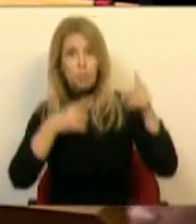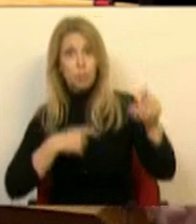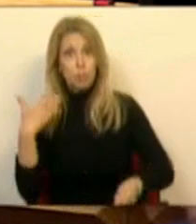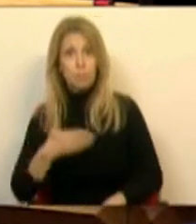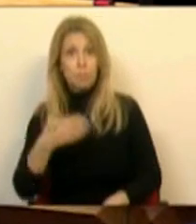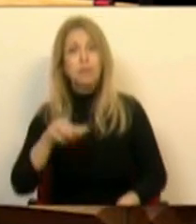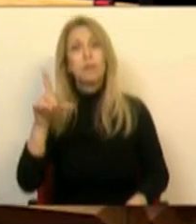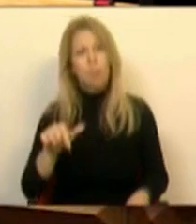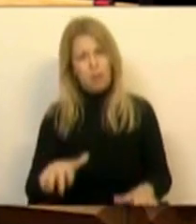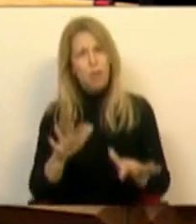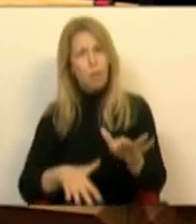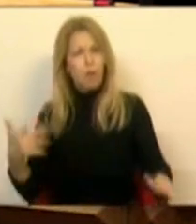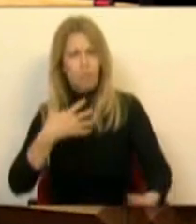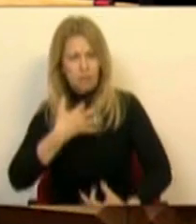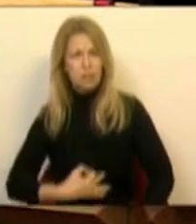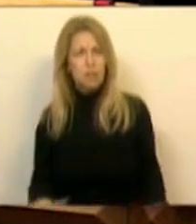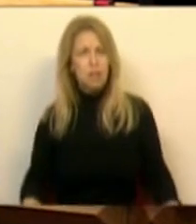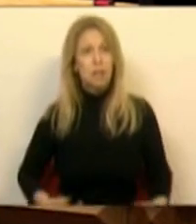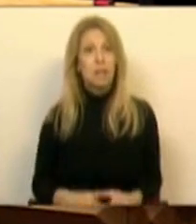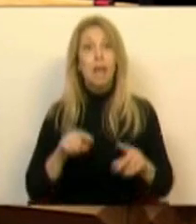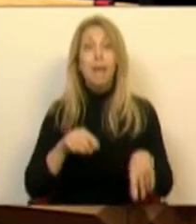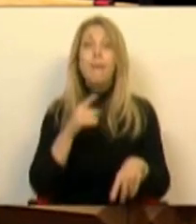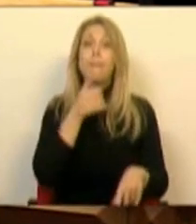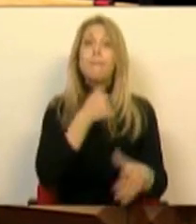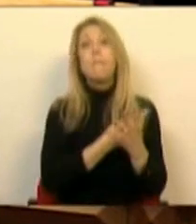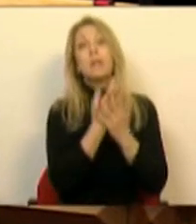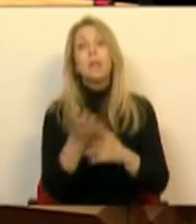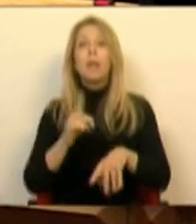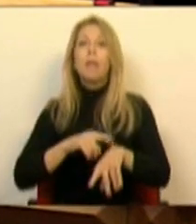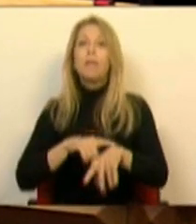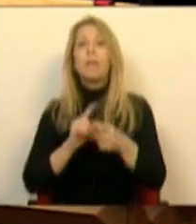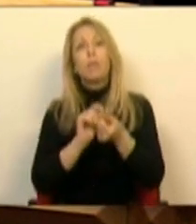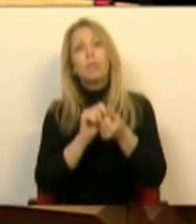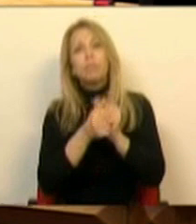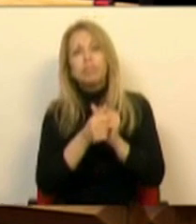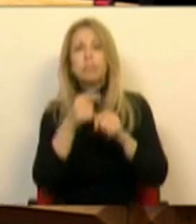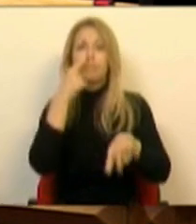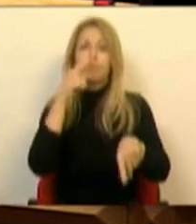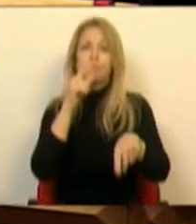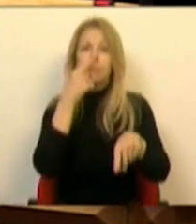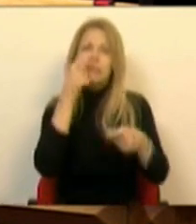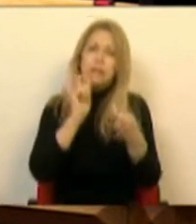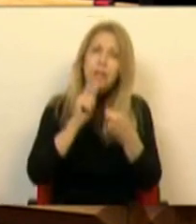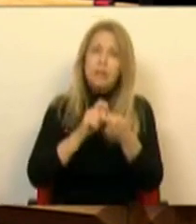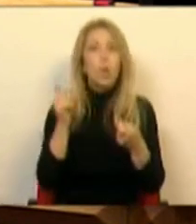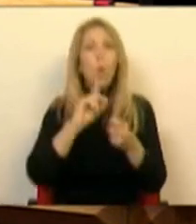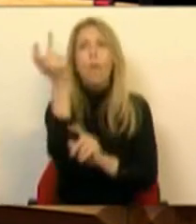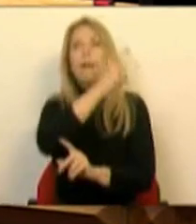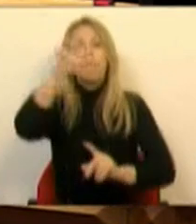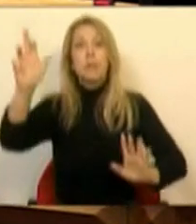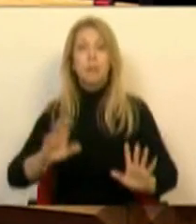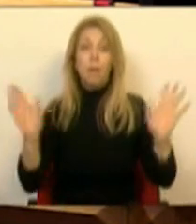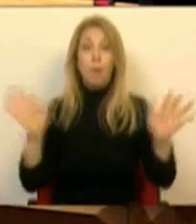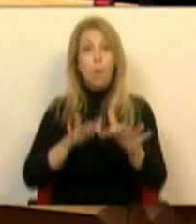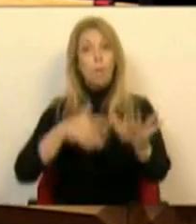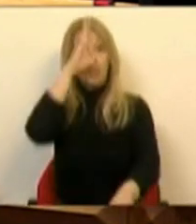e estou certo para este Parlamento, que esta é uma medida transitória e não uma solução definitiva. No entanto, o Parlamento e o Governo estão cientes